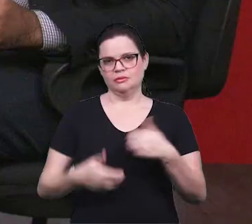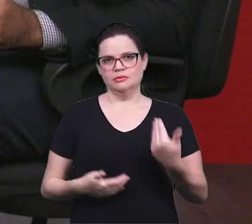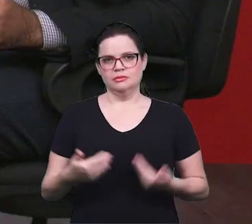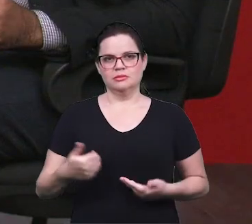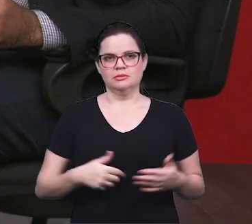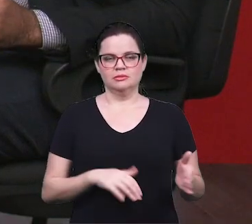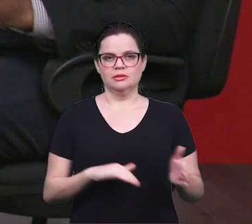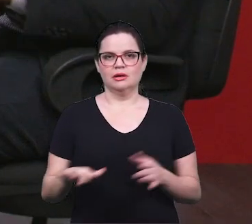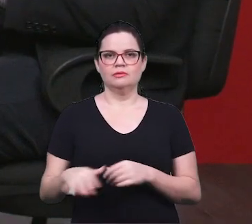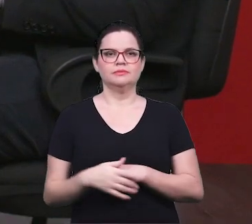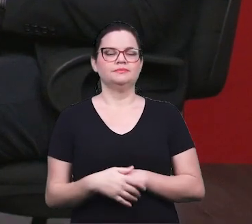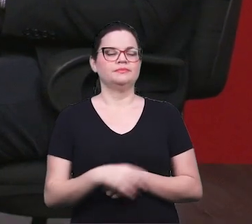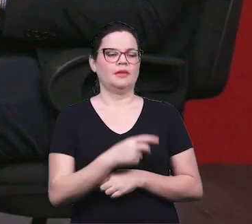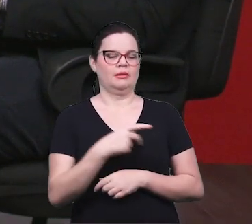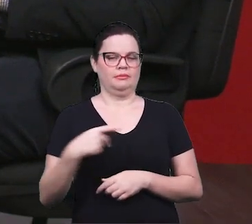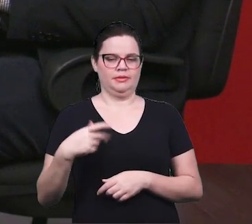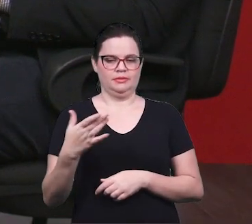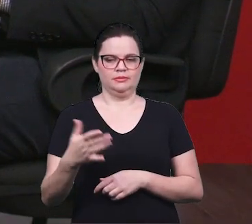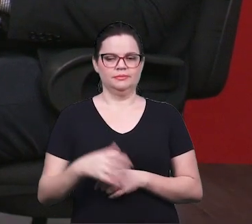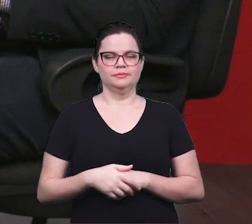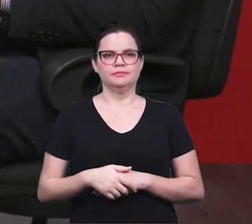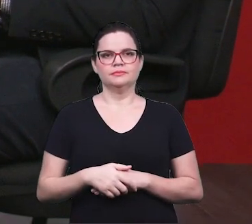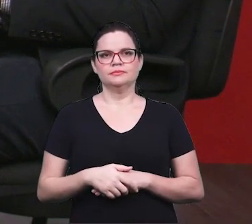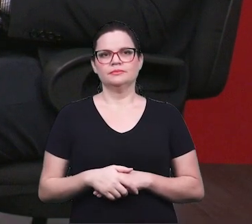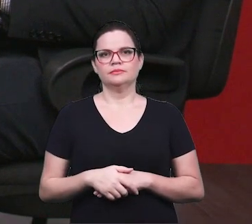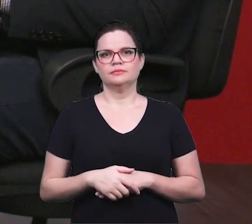Professor Ian, pastor Ian,